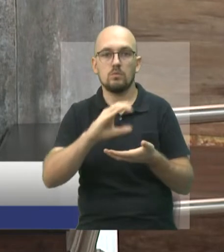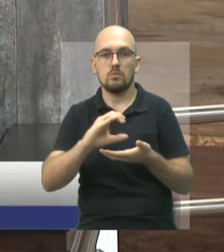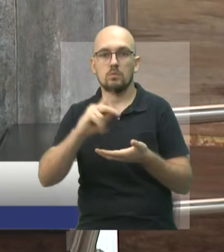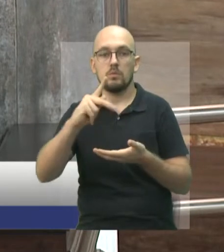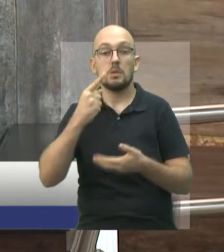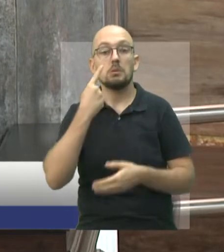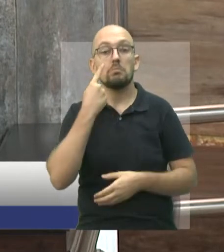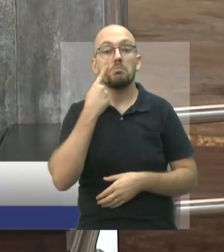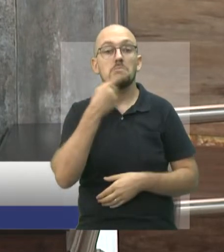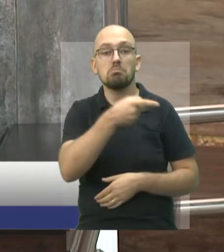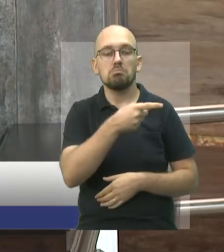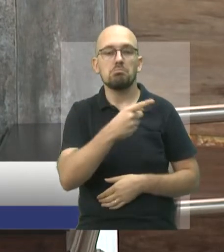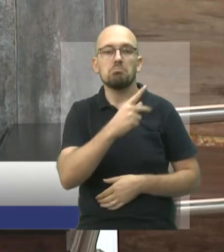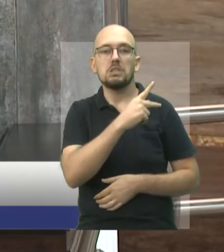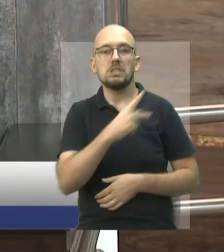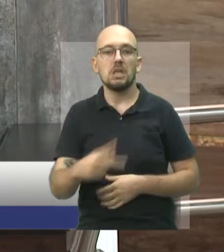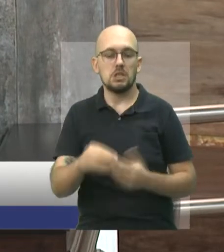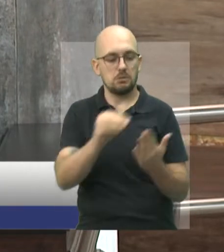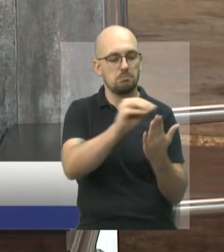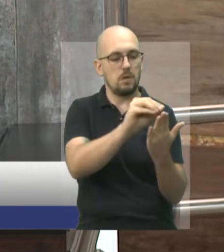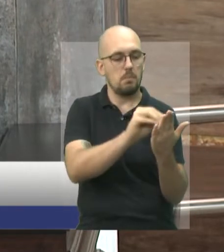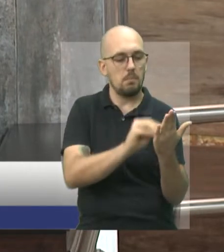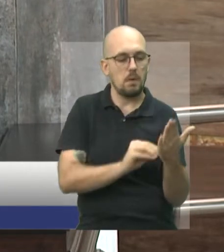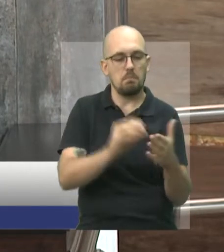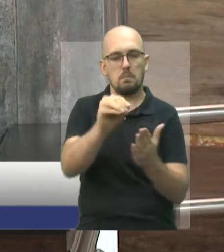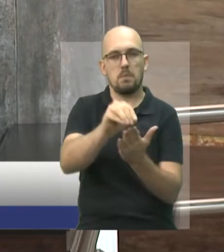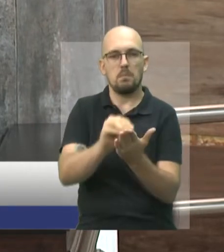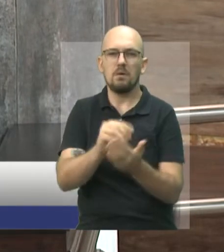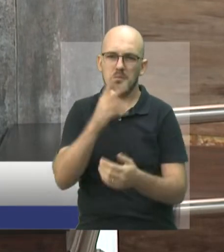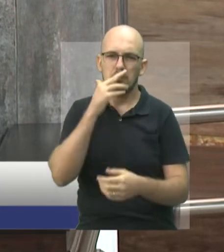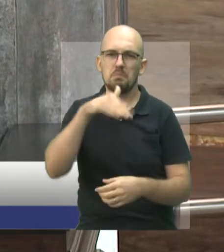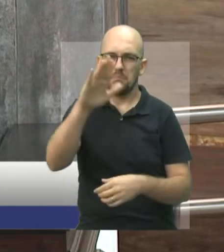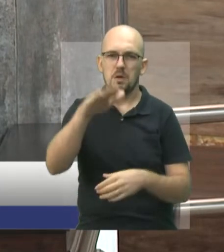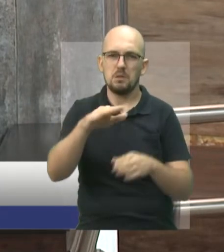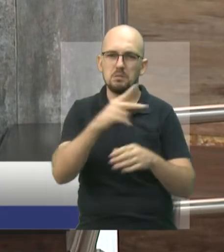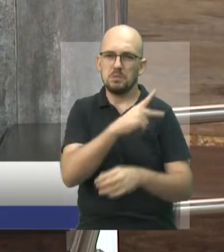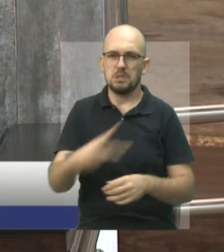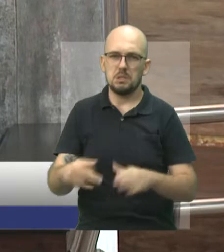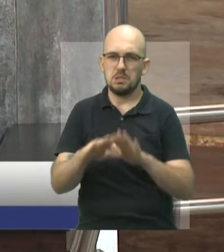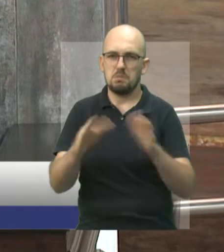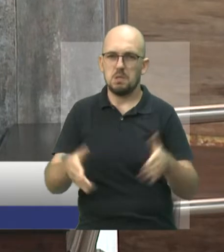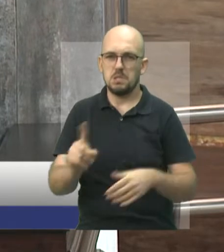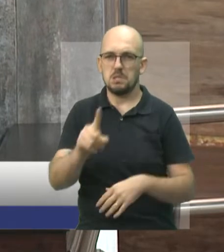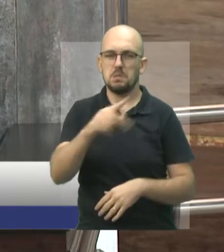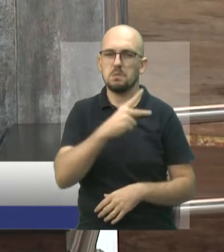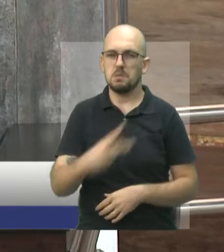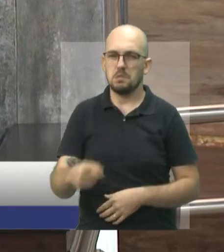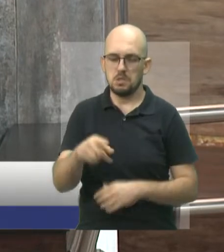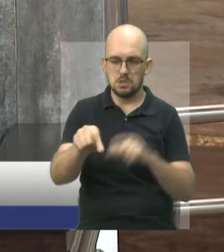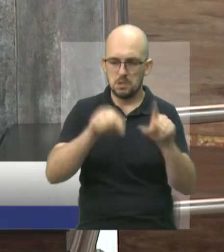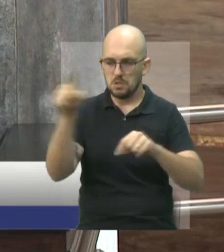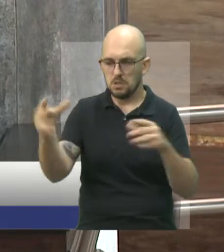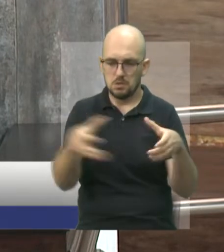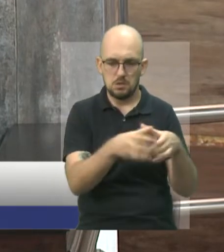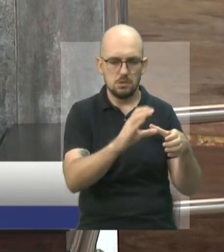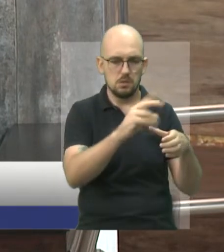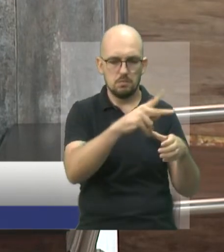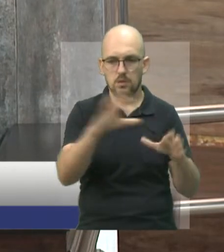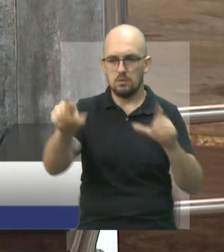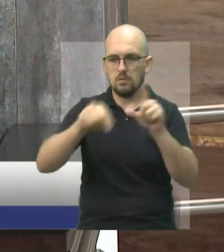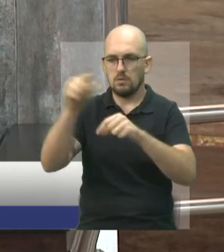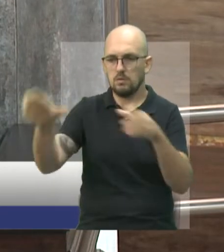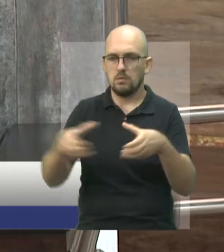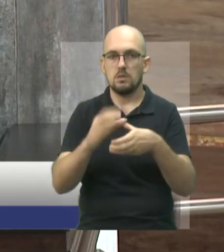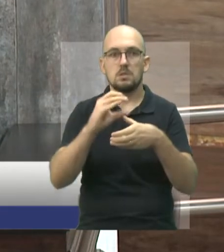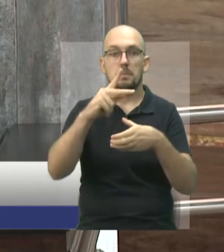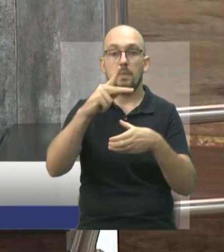Que o presidente e a mesa têm que... É mais obrigação do presidente formar essas comissões. Formar as comissões